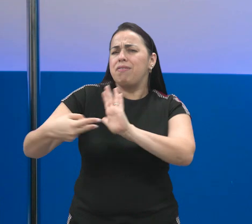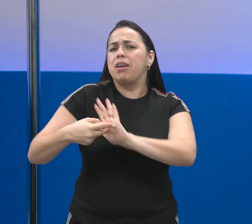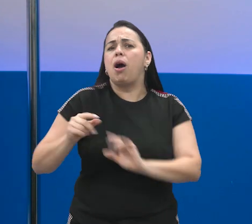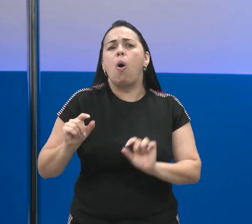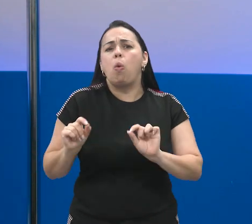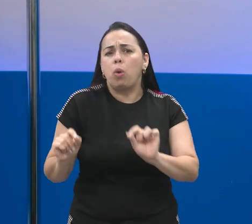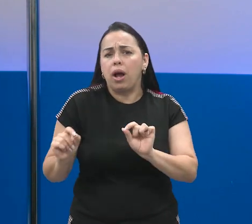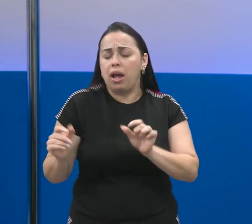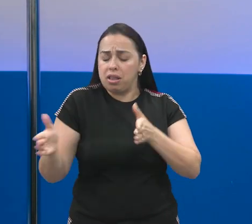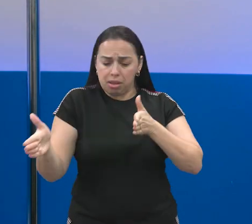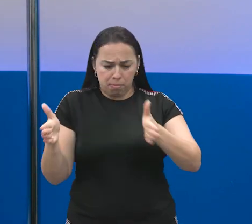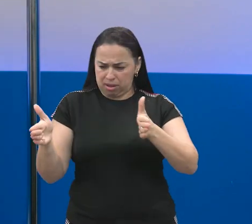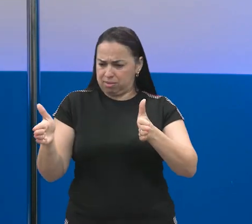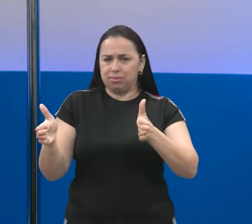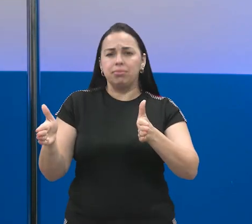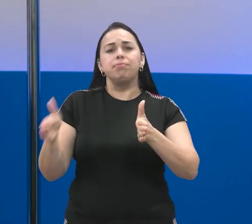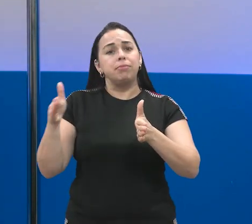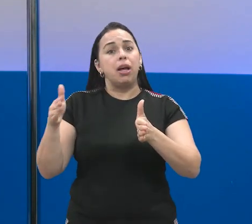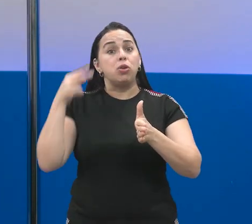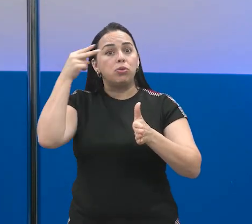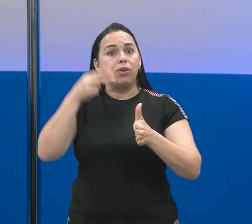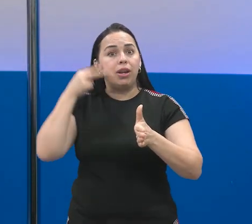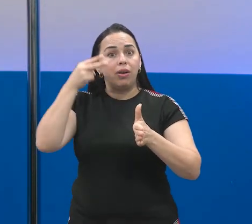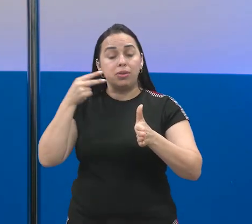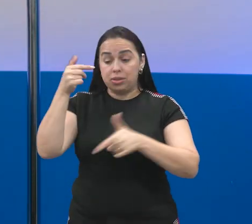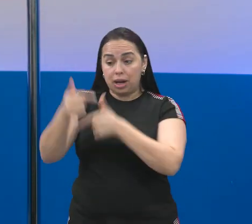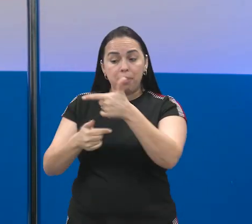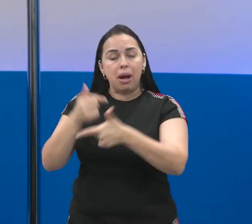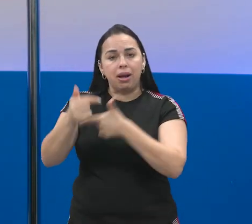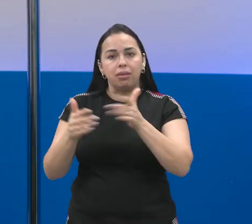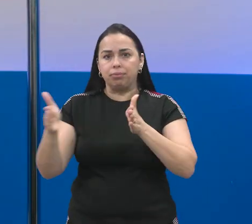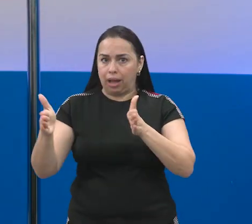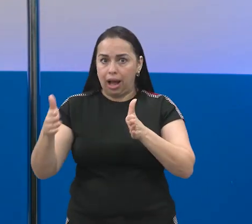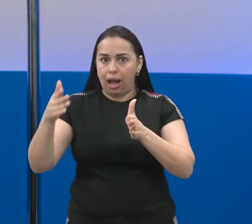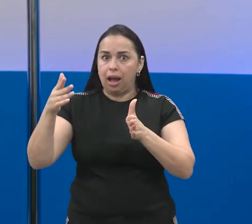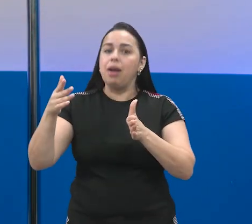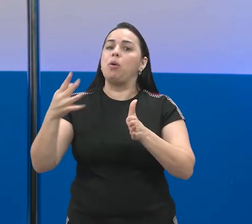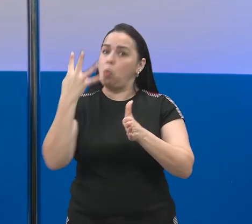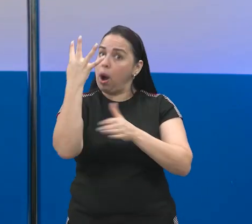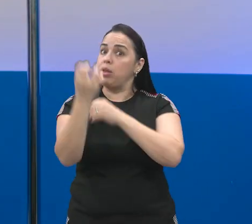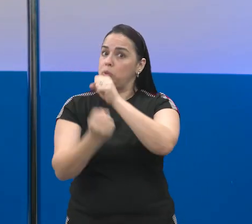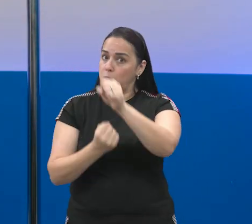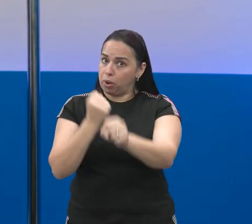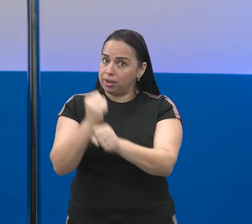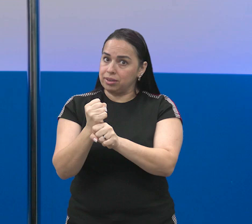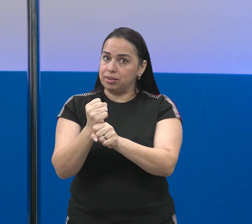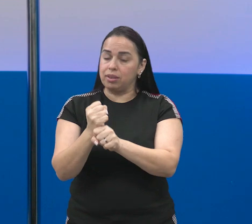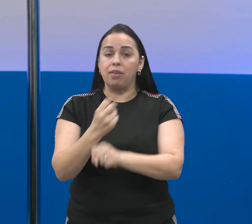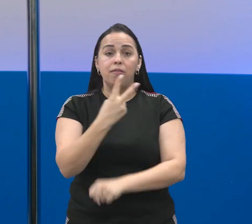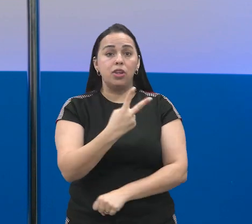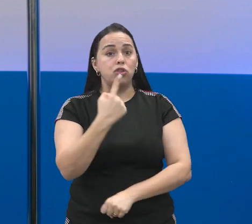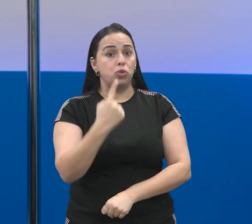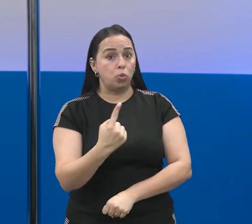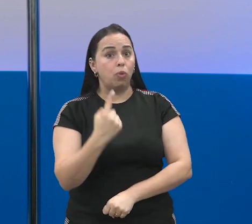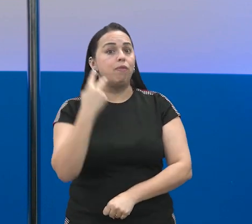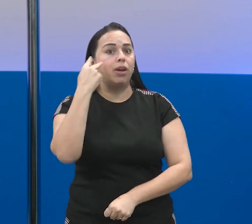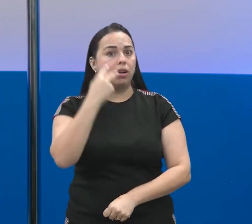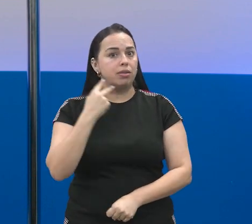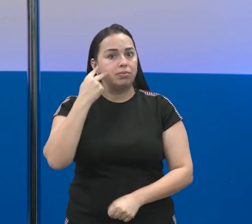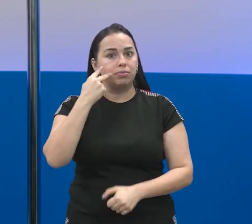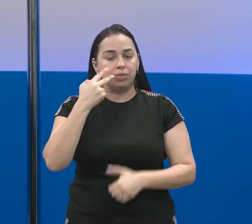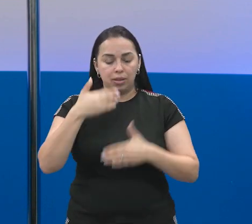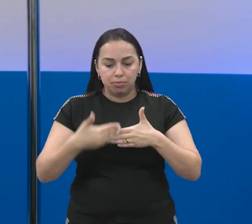é uma legislatura? É o período em que os parlamentares exercem um mandato, no caso, 4 anos. Os